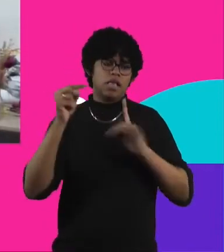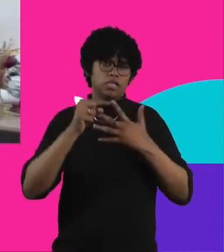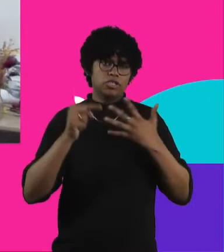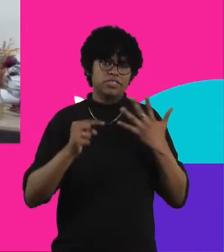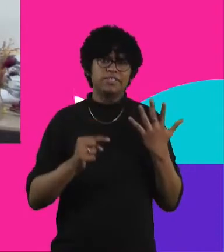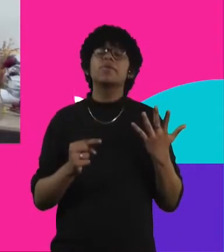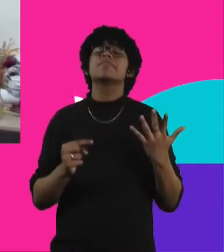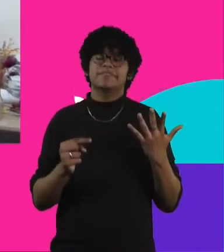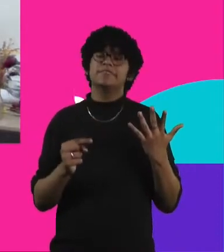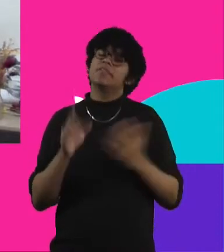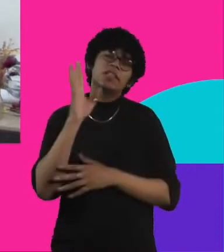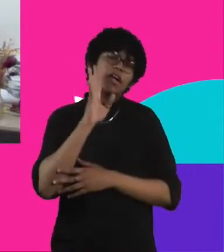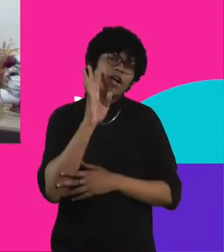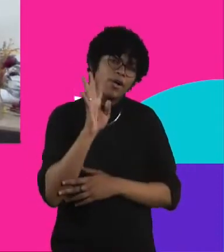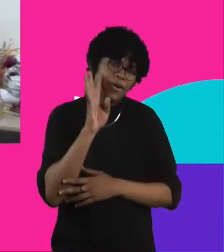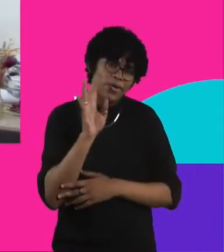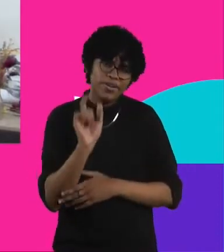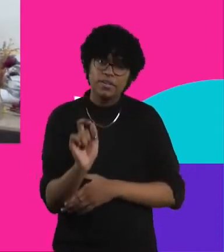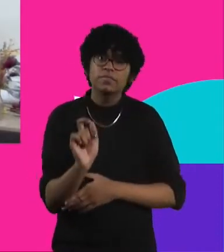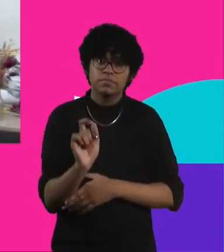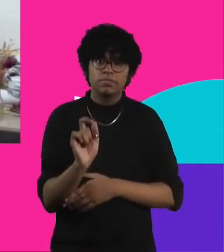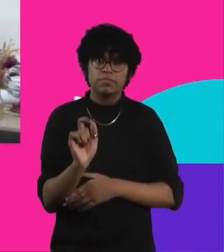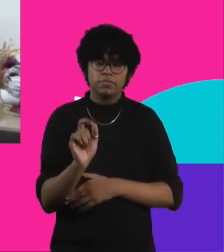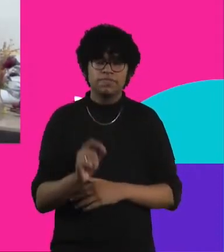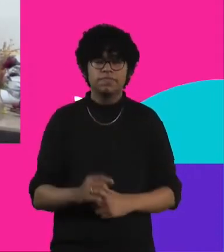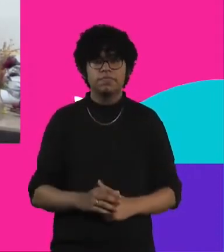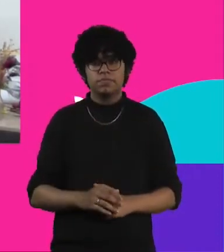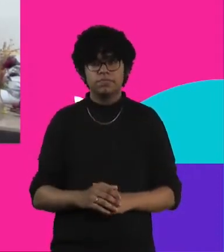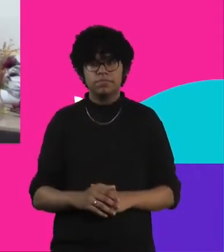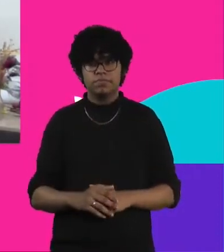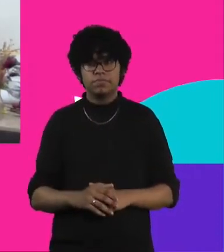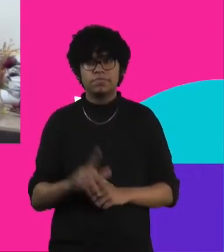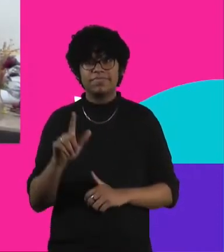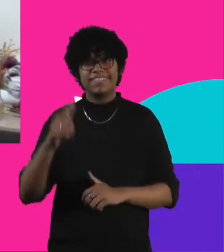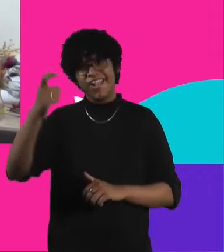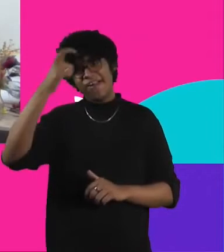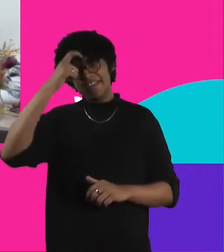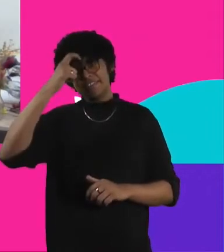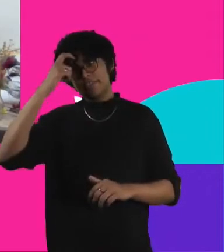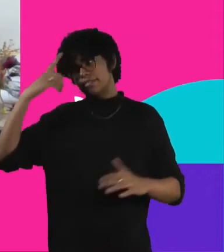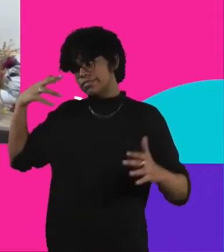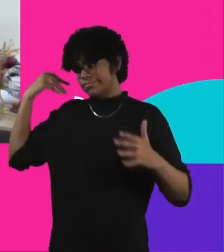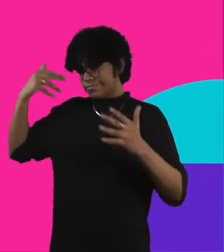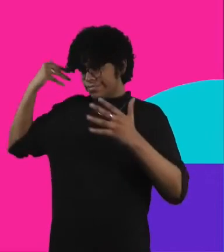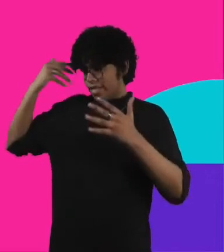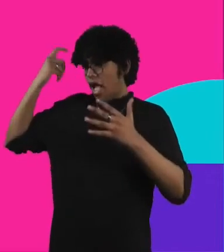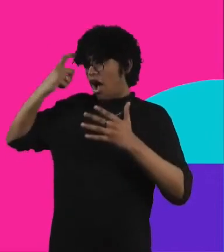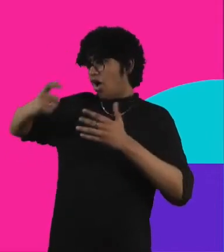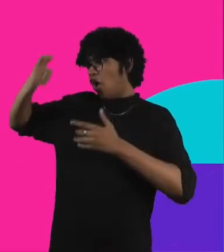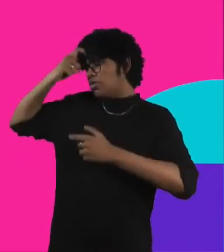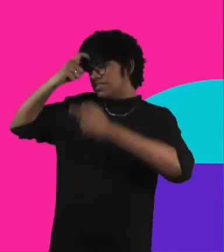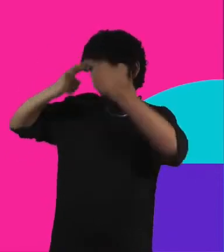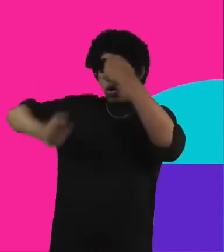achei muito legal nesse processo é a consciência que eles foram tomando ao longo do caminho do seu próprio